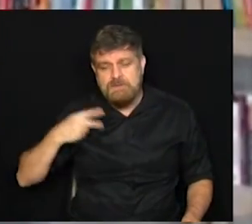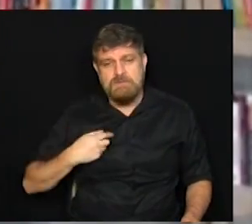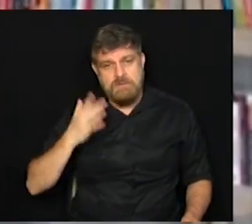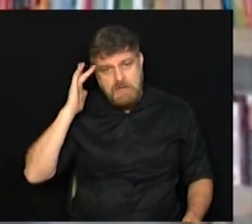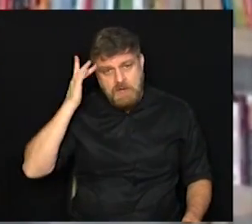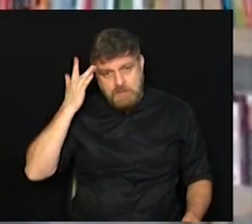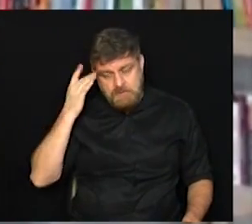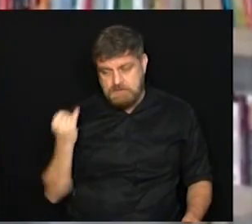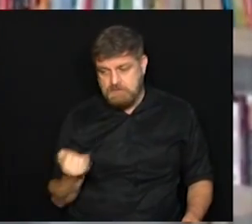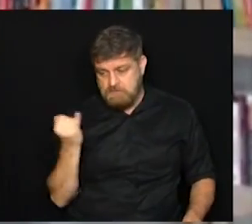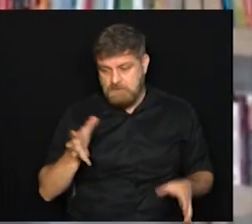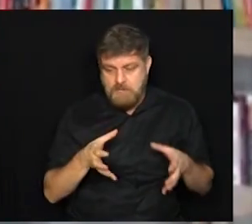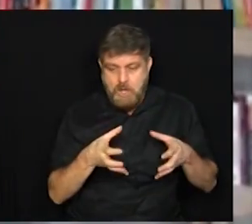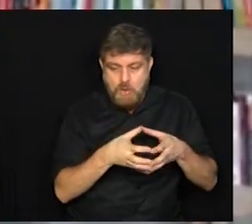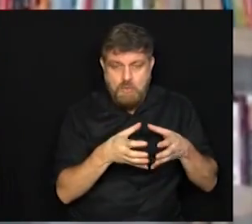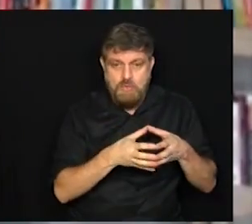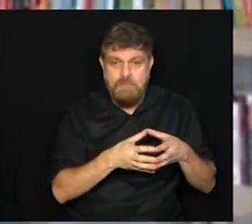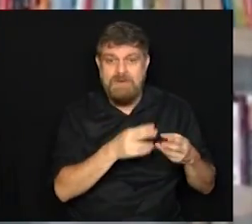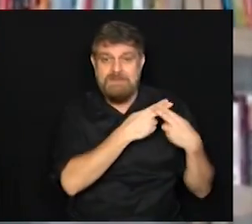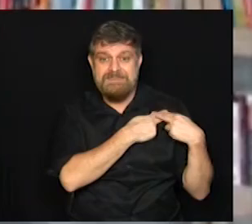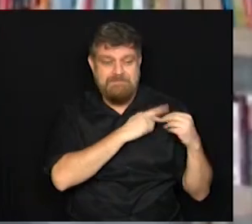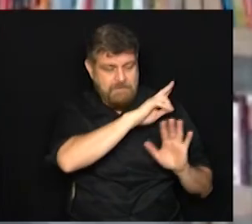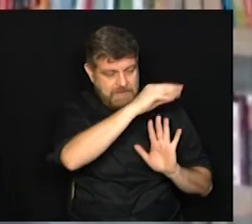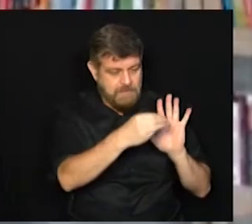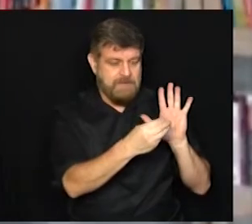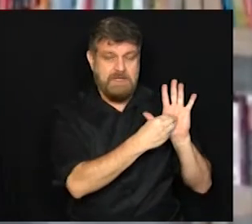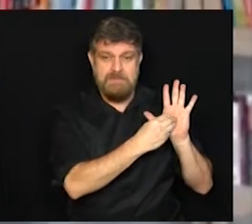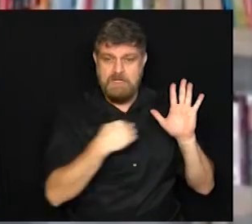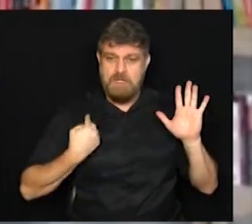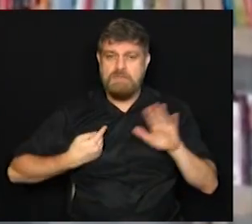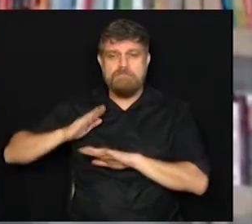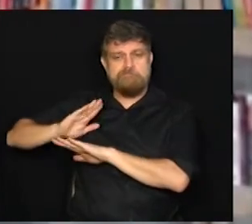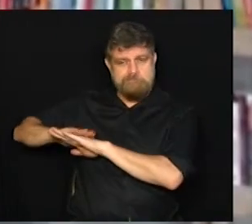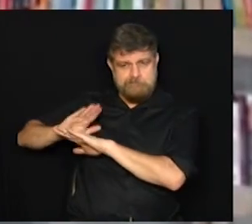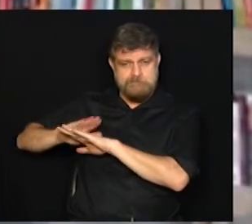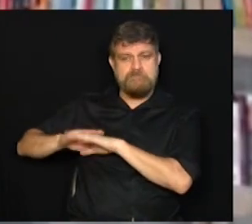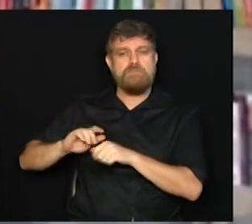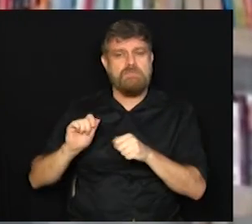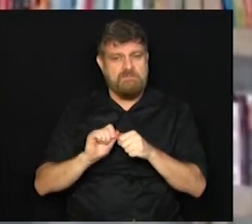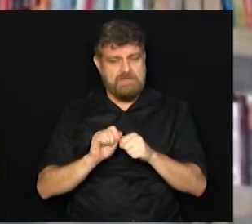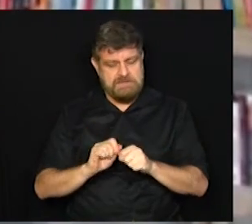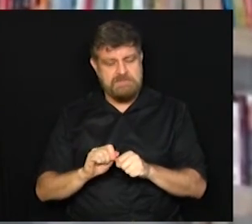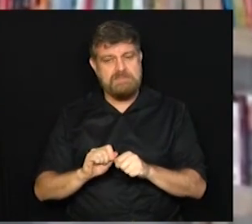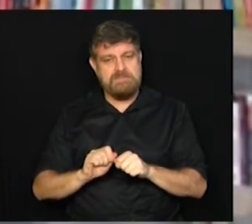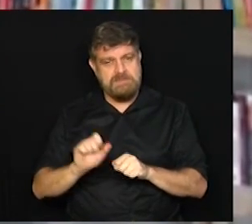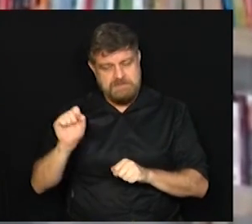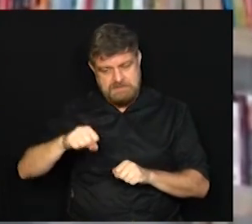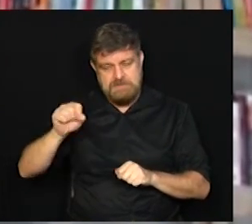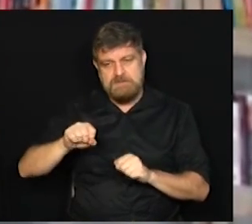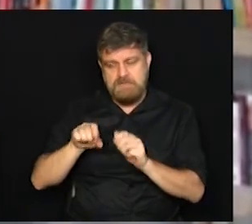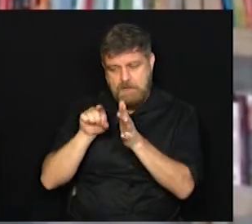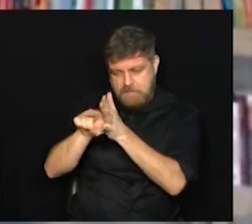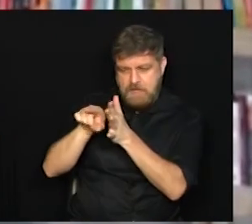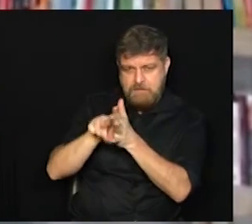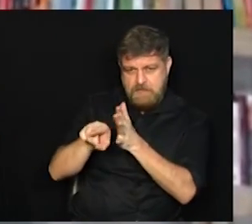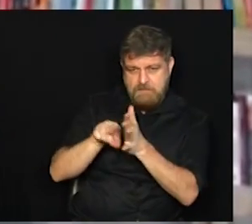importante, enquanto comissão de meio ambiente, fazer esses questionamentos e